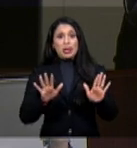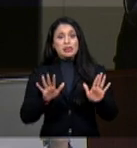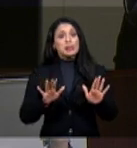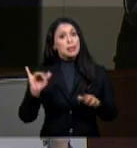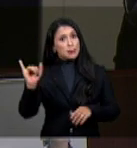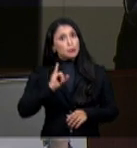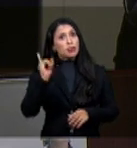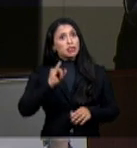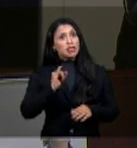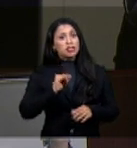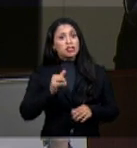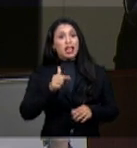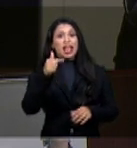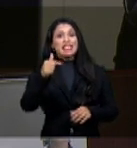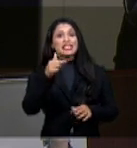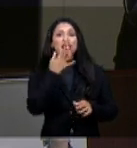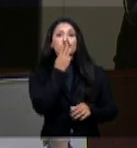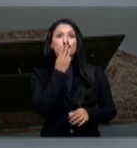verde e amarelo.